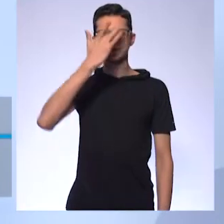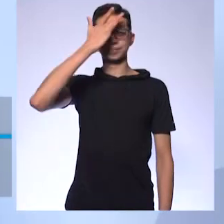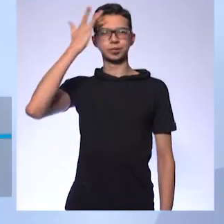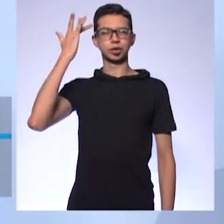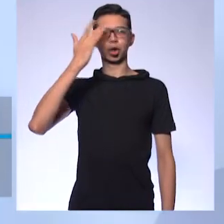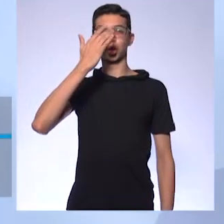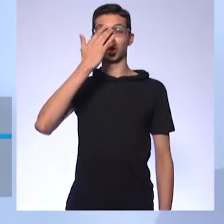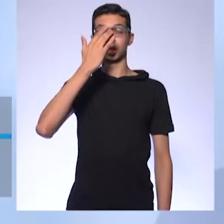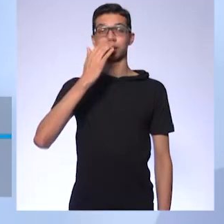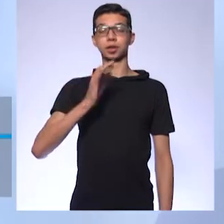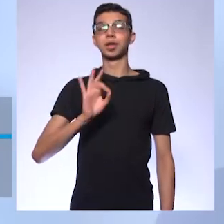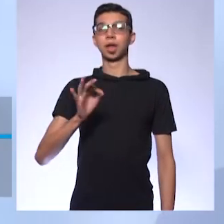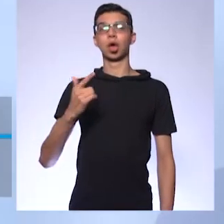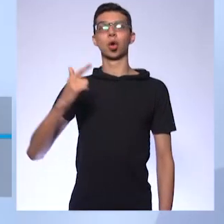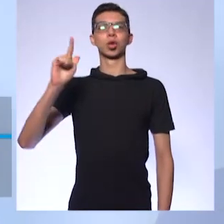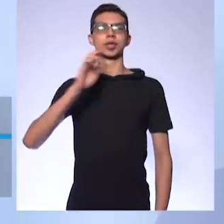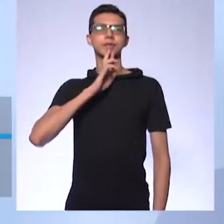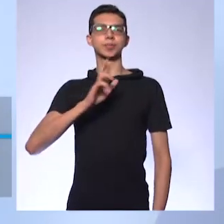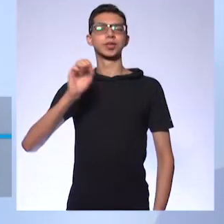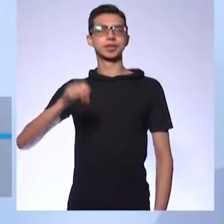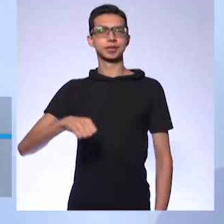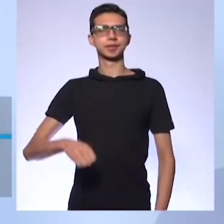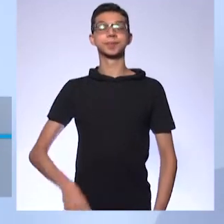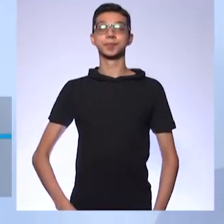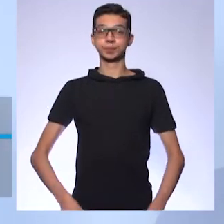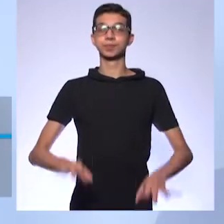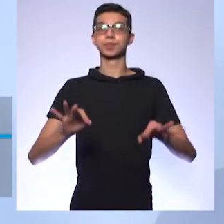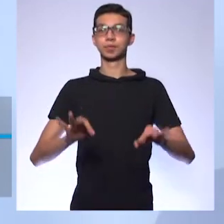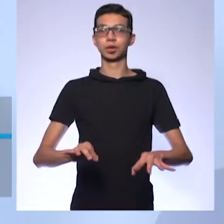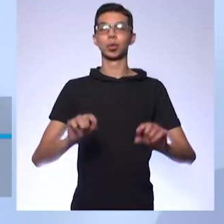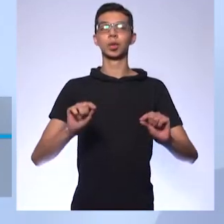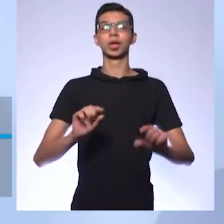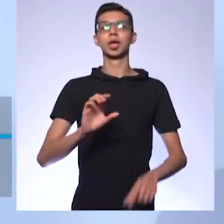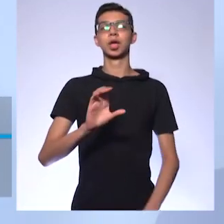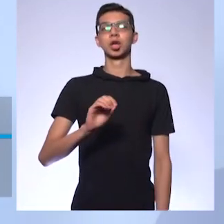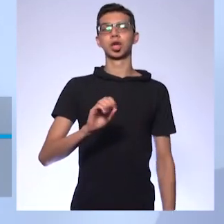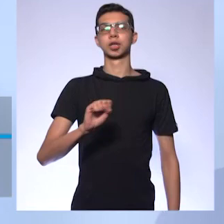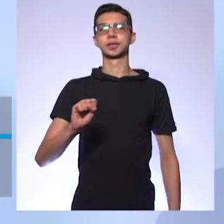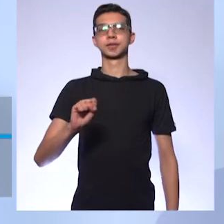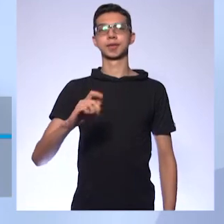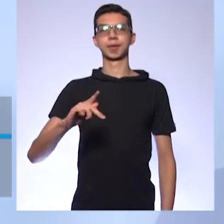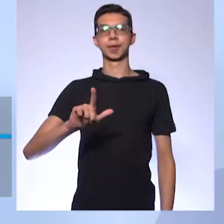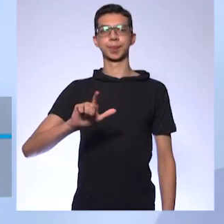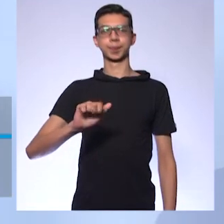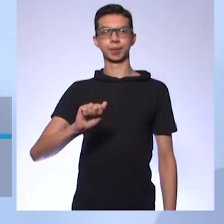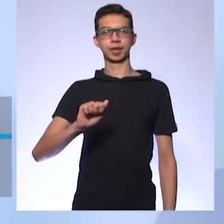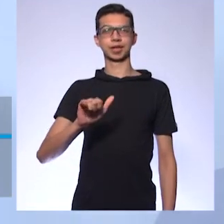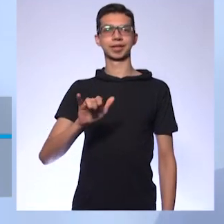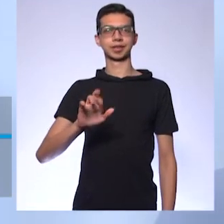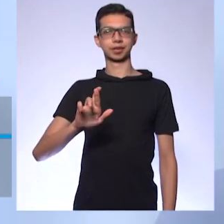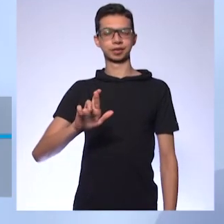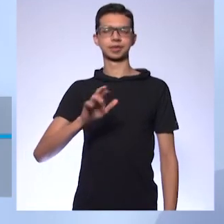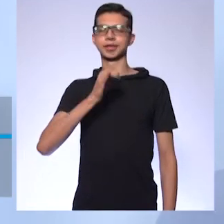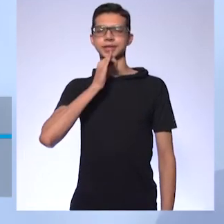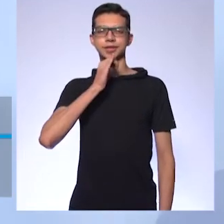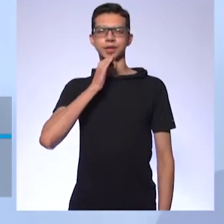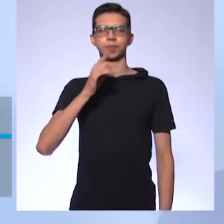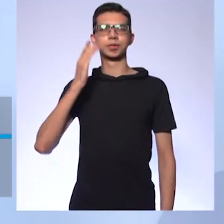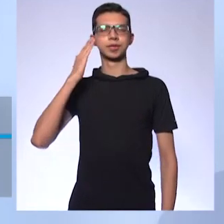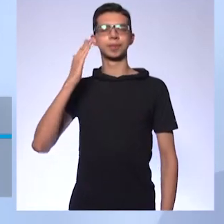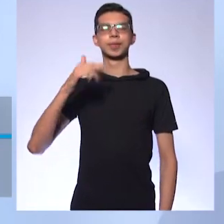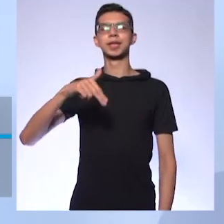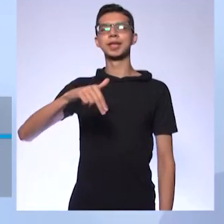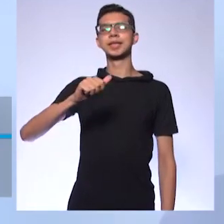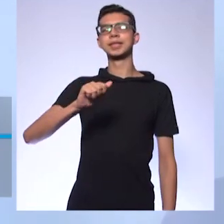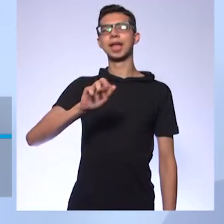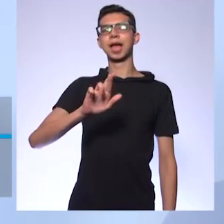cosplayer seja no dia a dia de vocês. O que é cosplayer? É você se vestir de um personagem. É você, sei lá, Naruto, por exemplo. É você